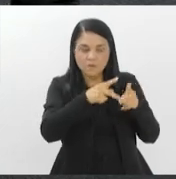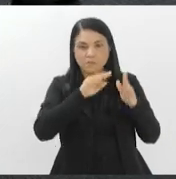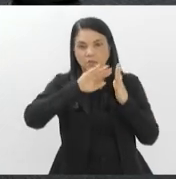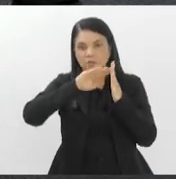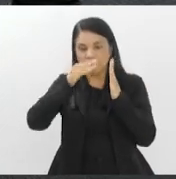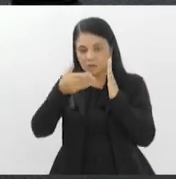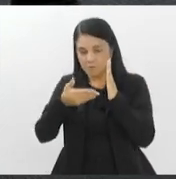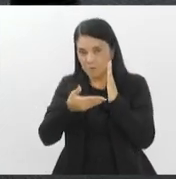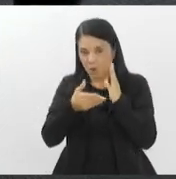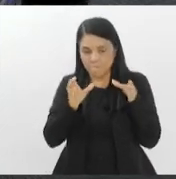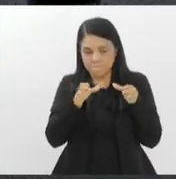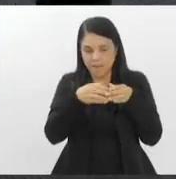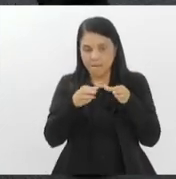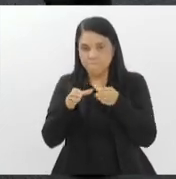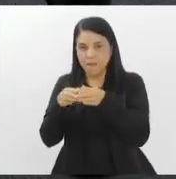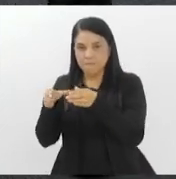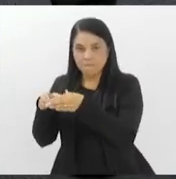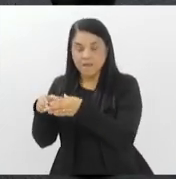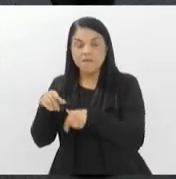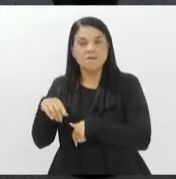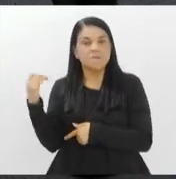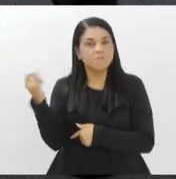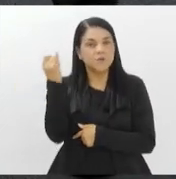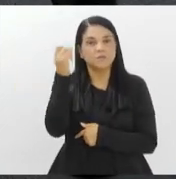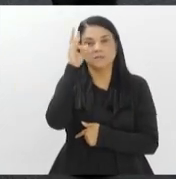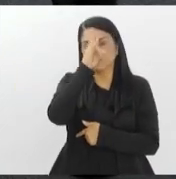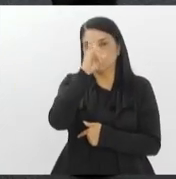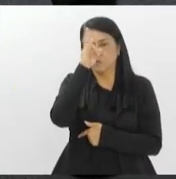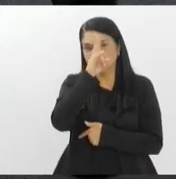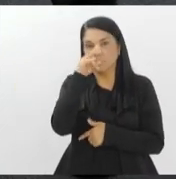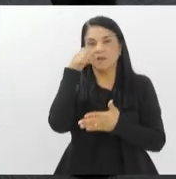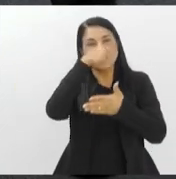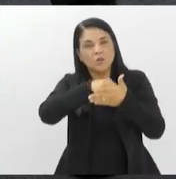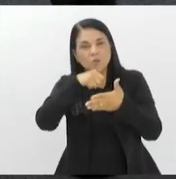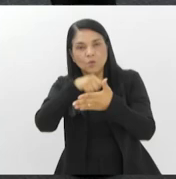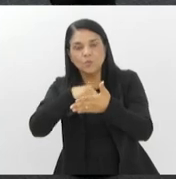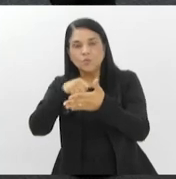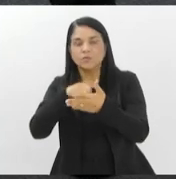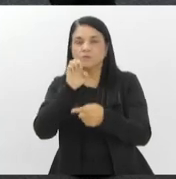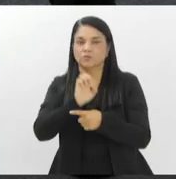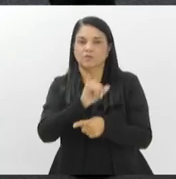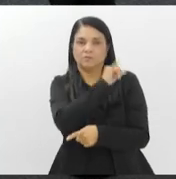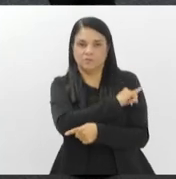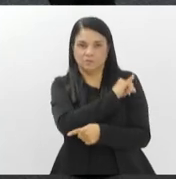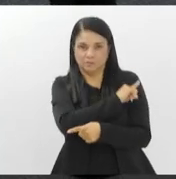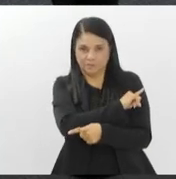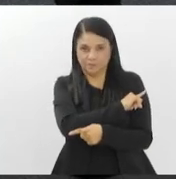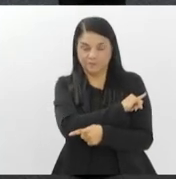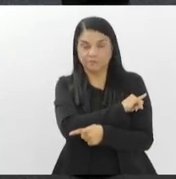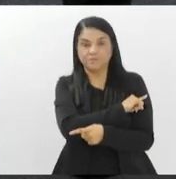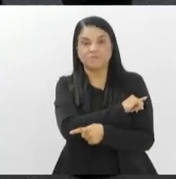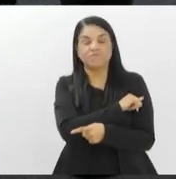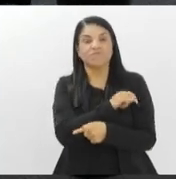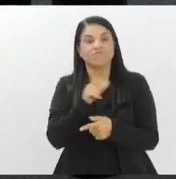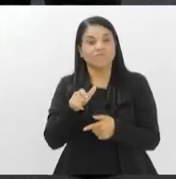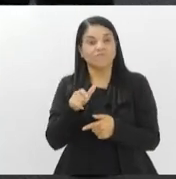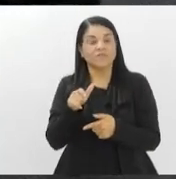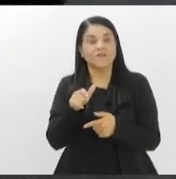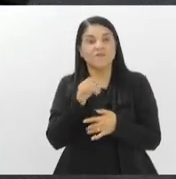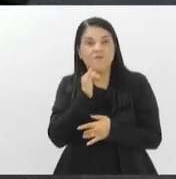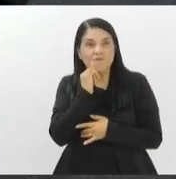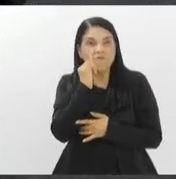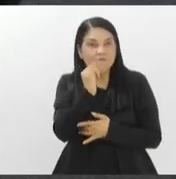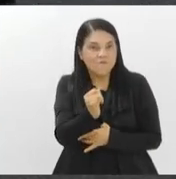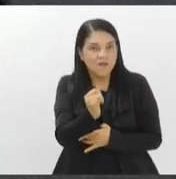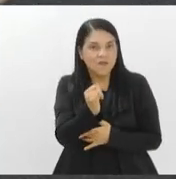quilombola desses quilombos da importância histórica e dessa luta para o estado do Rio de Janeiro. Eles, falar